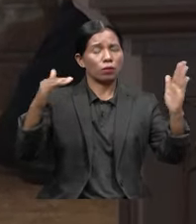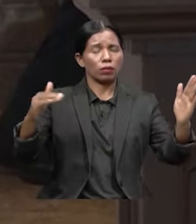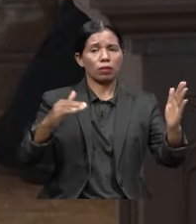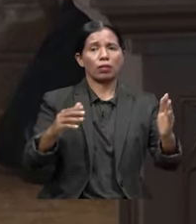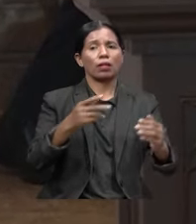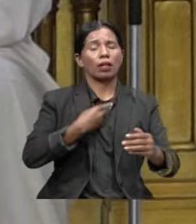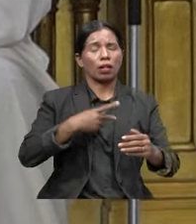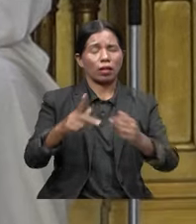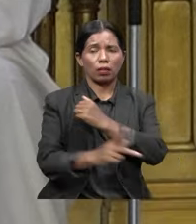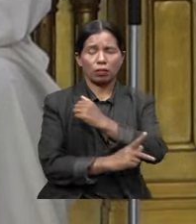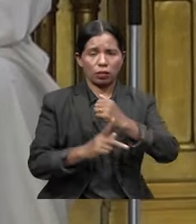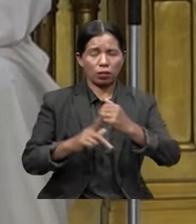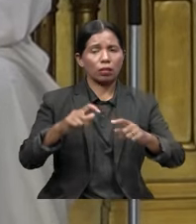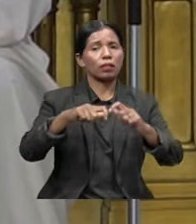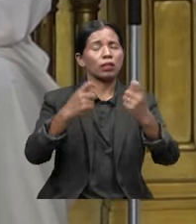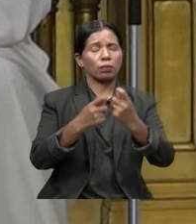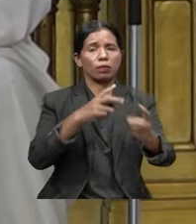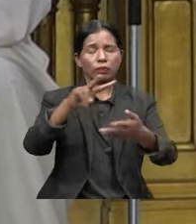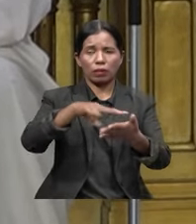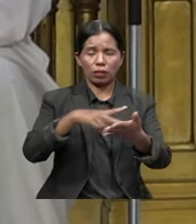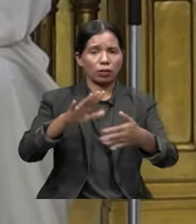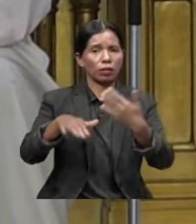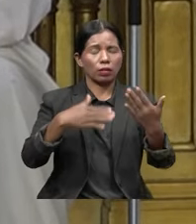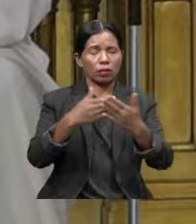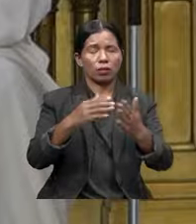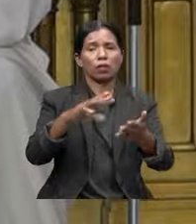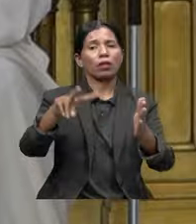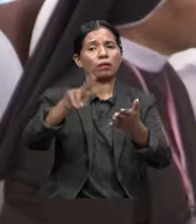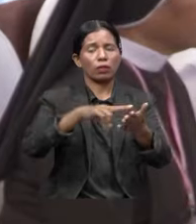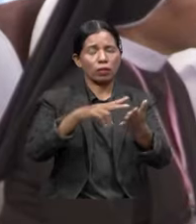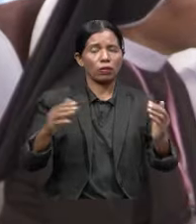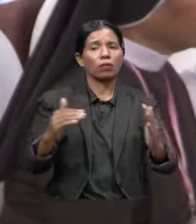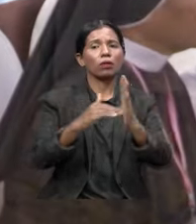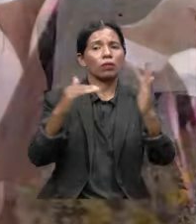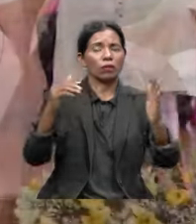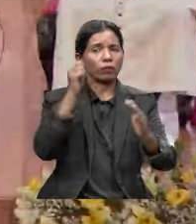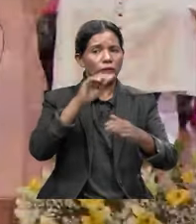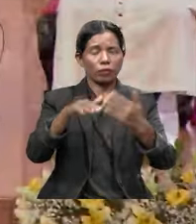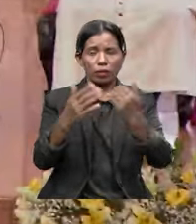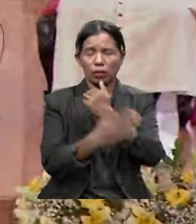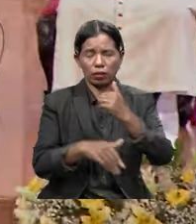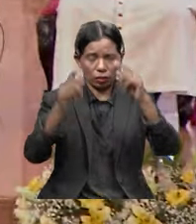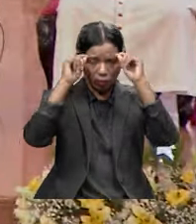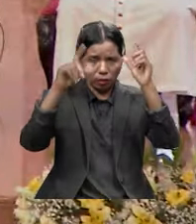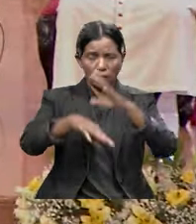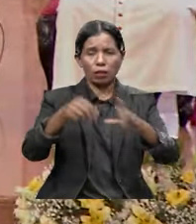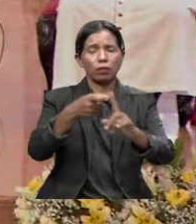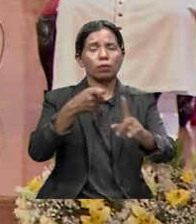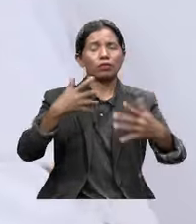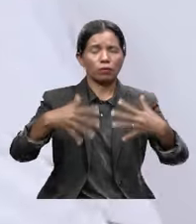corrupção no mostipo violência roto, liu violência contra a feto Sira, tamanação no povo Timor-Leste foi em Saihu Sifuno,